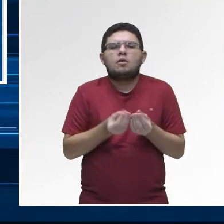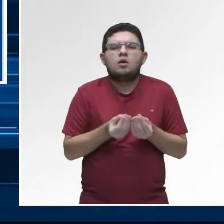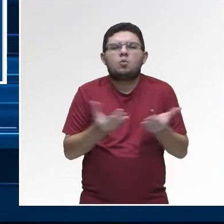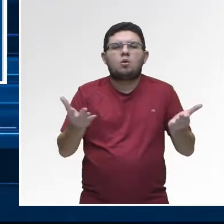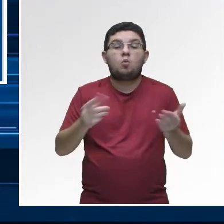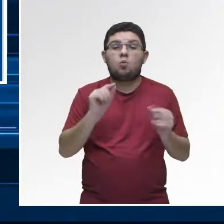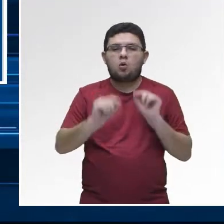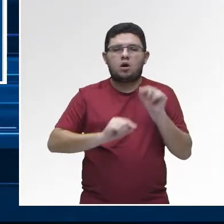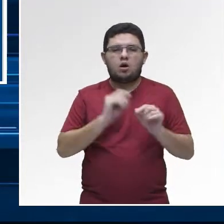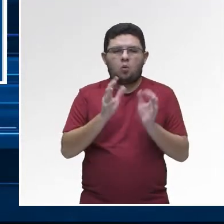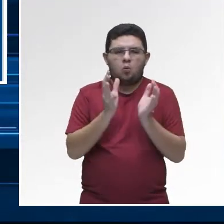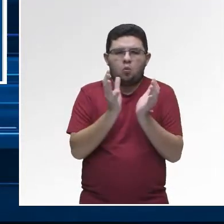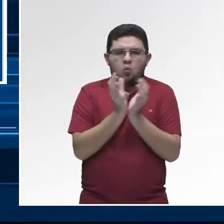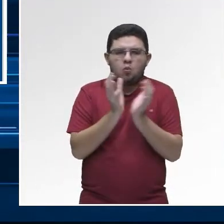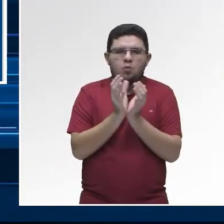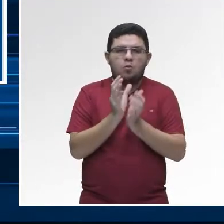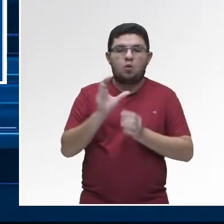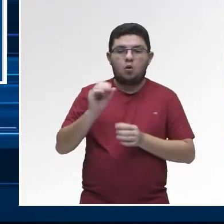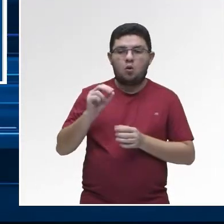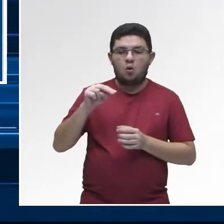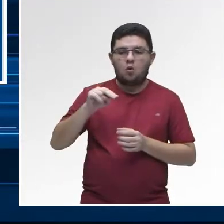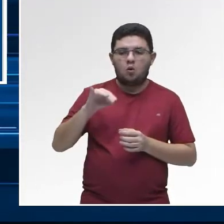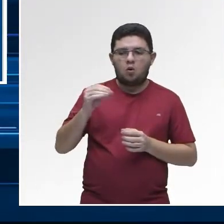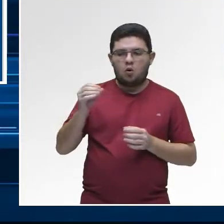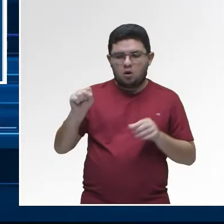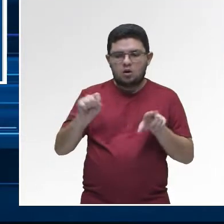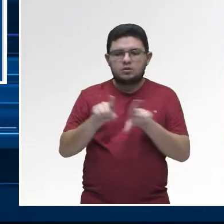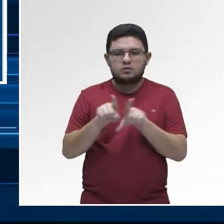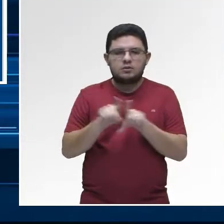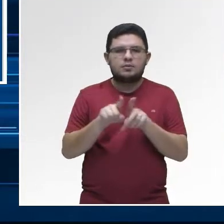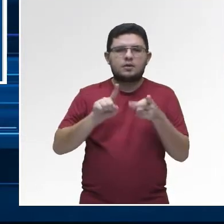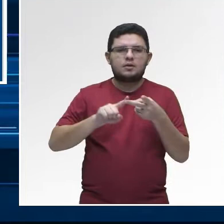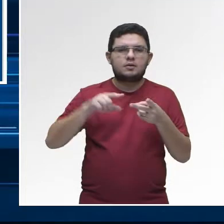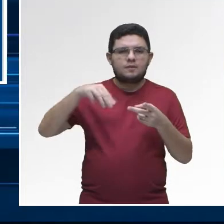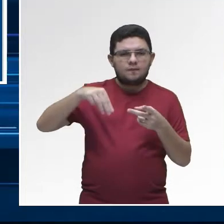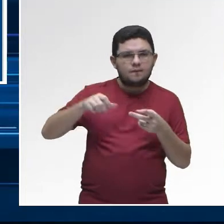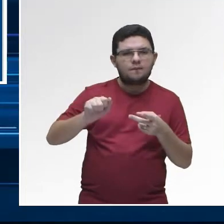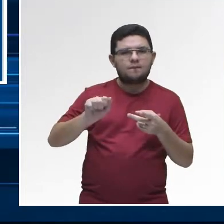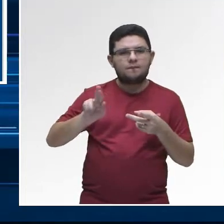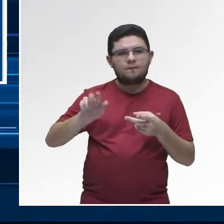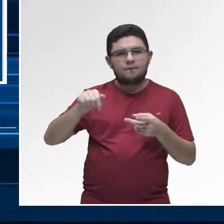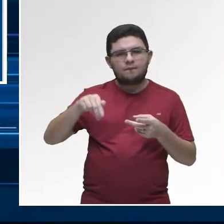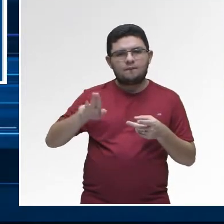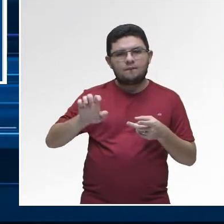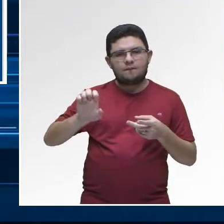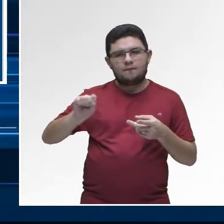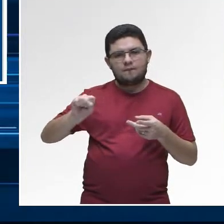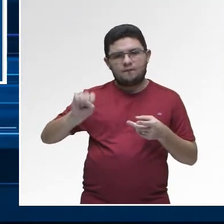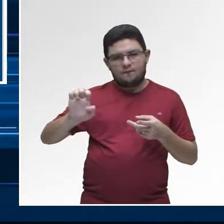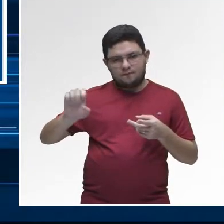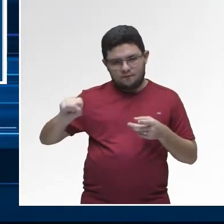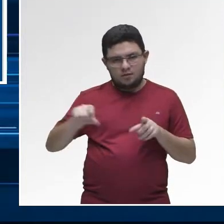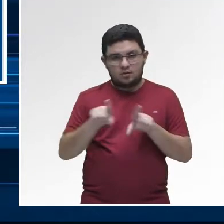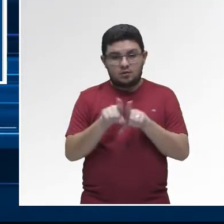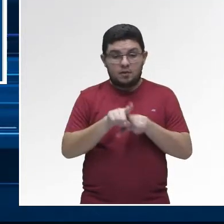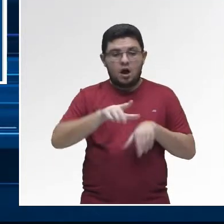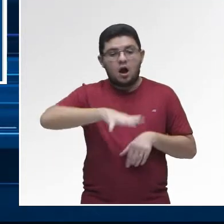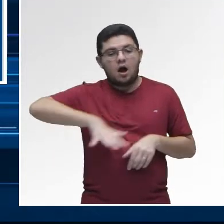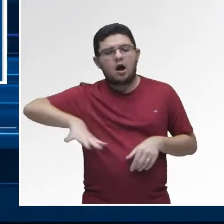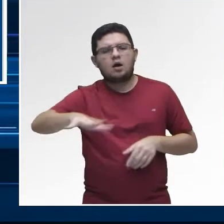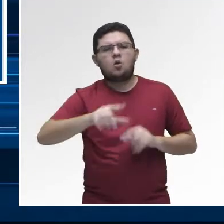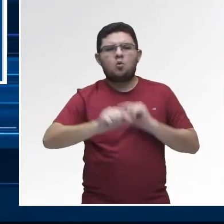né, que depois se tornaram os grandes feudos. Então, essa questão da sociedade. Então,